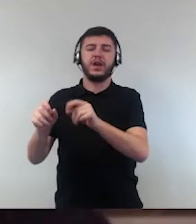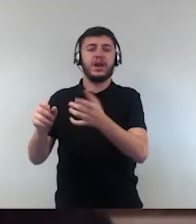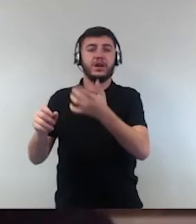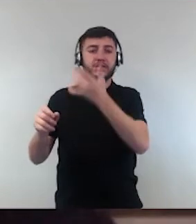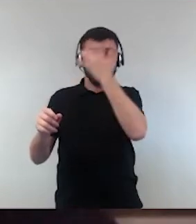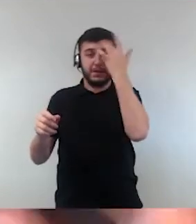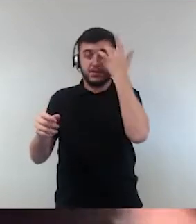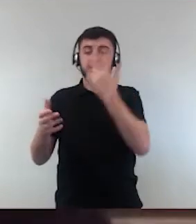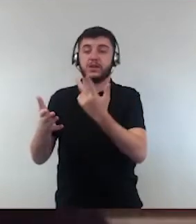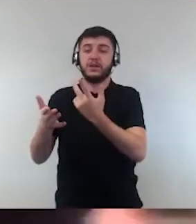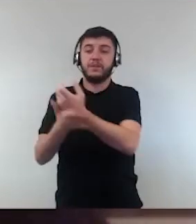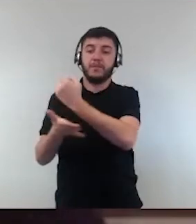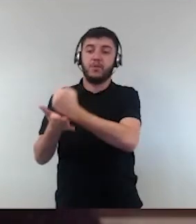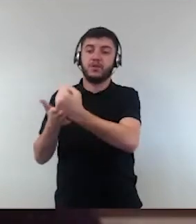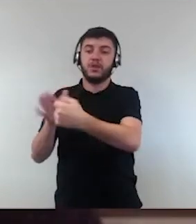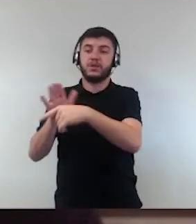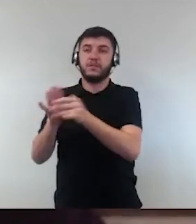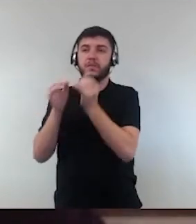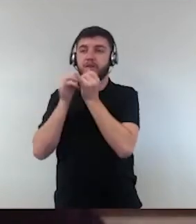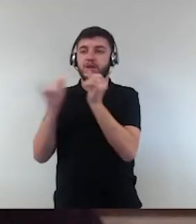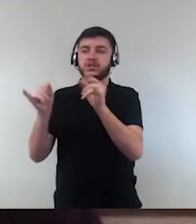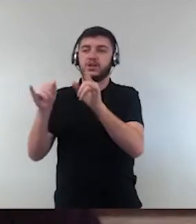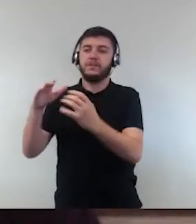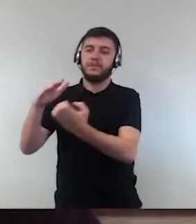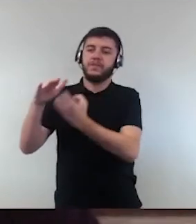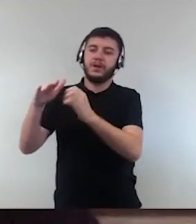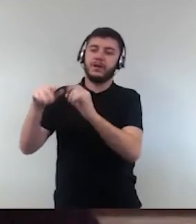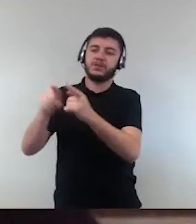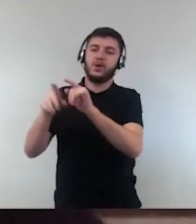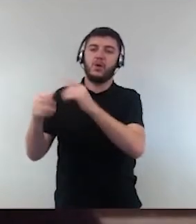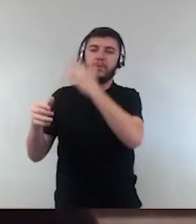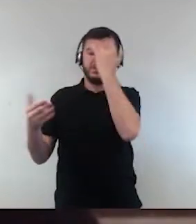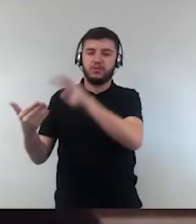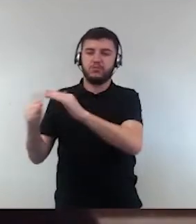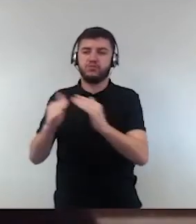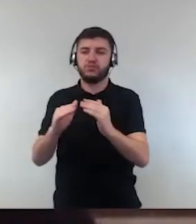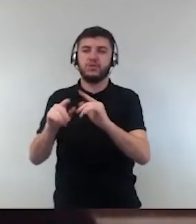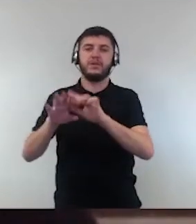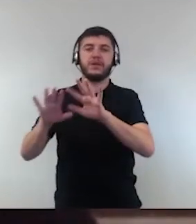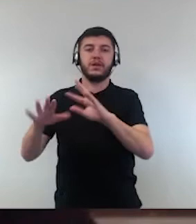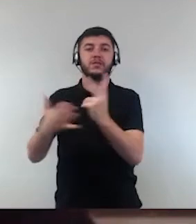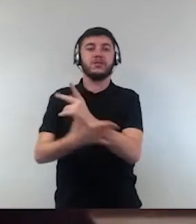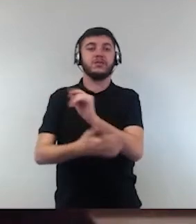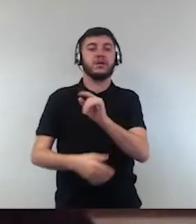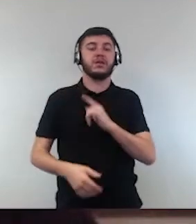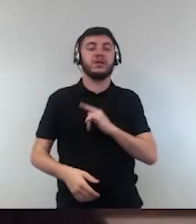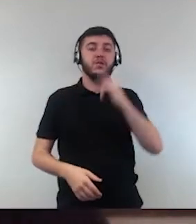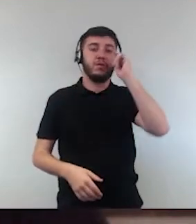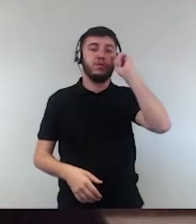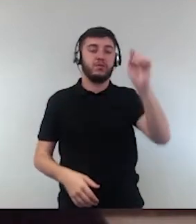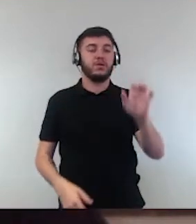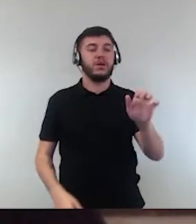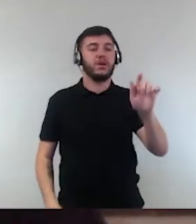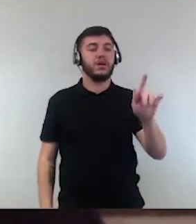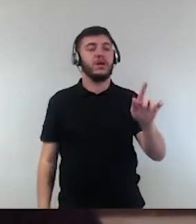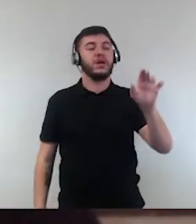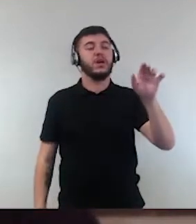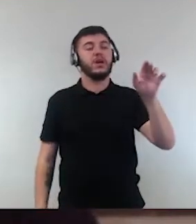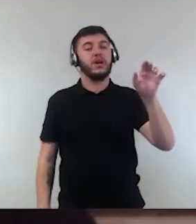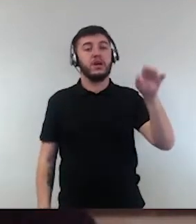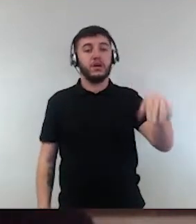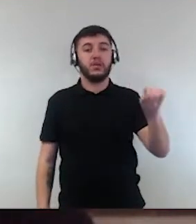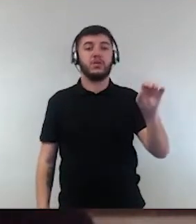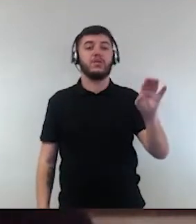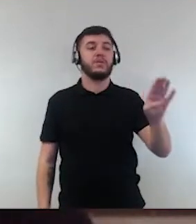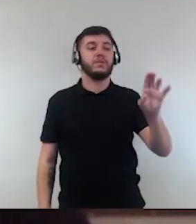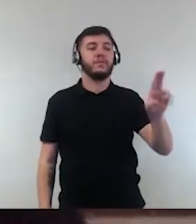temos, em que pese algumas situações controversas, temos Egon Bockmann, que diz que não, numa relação